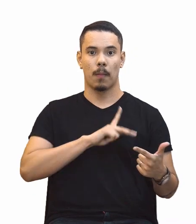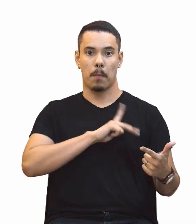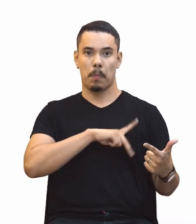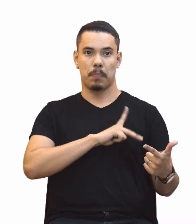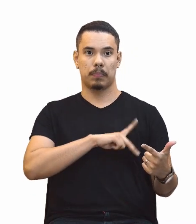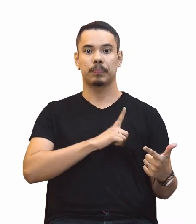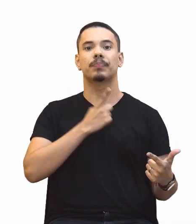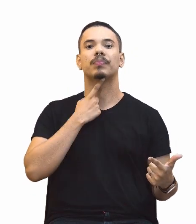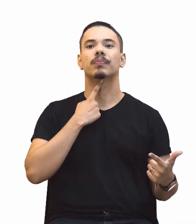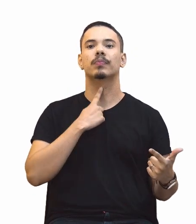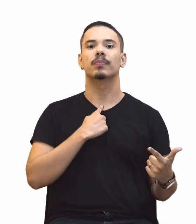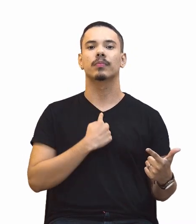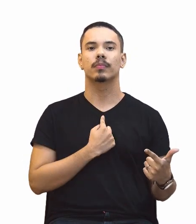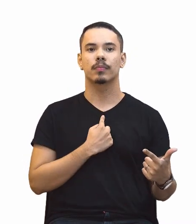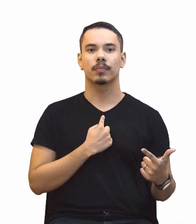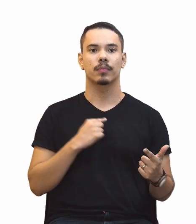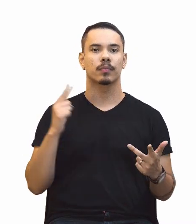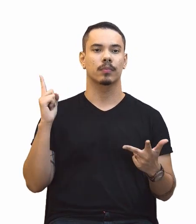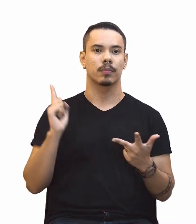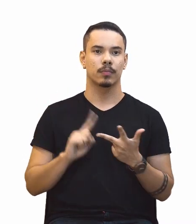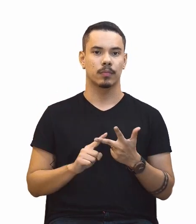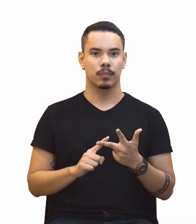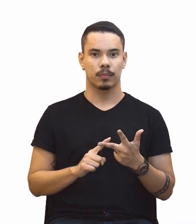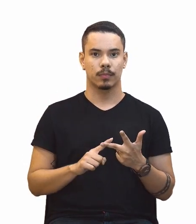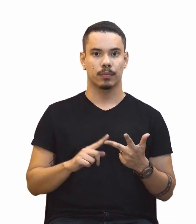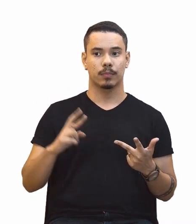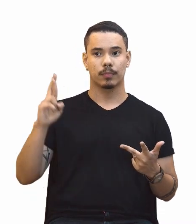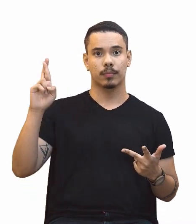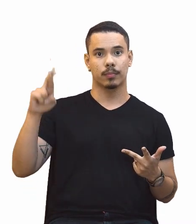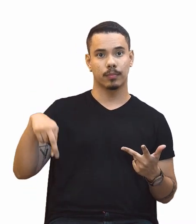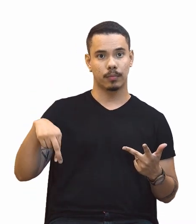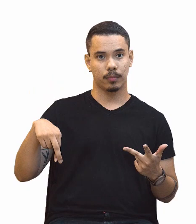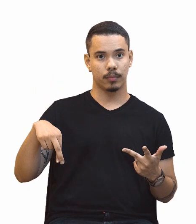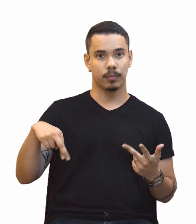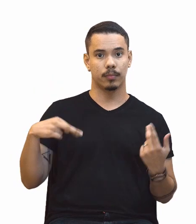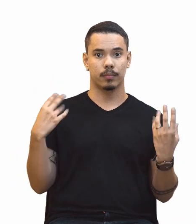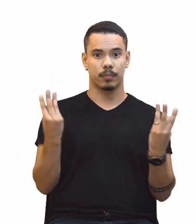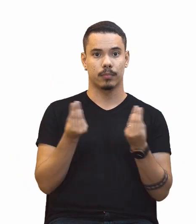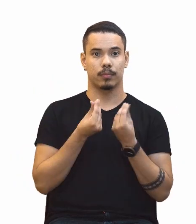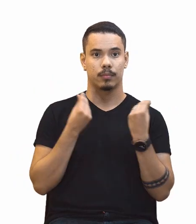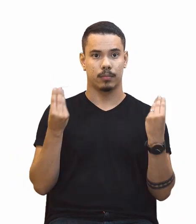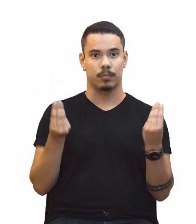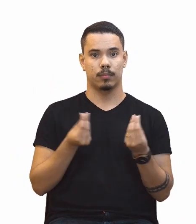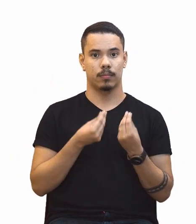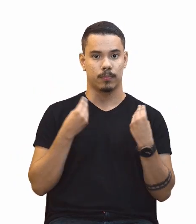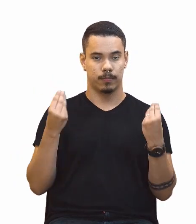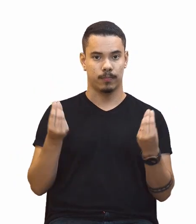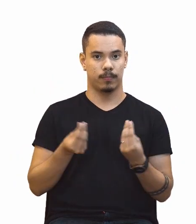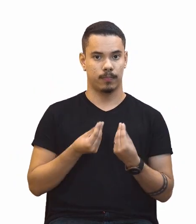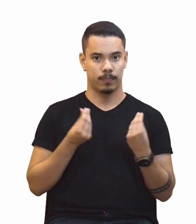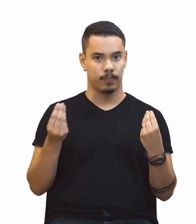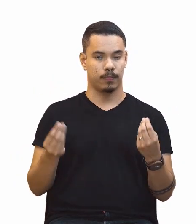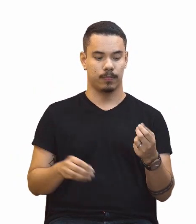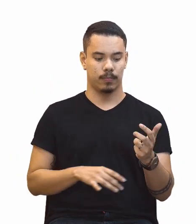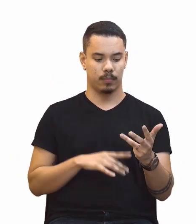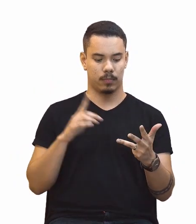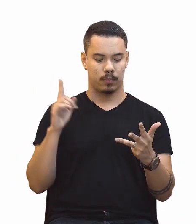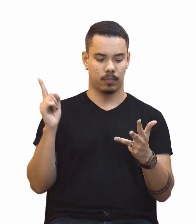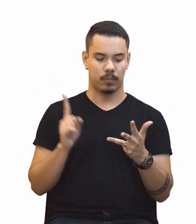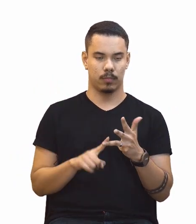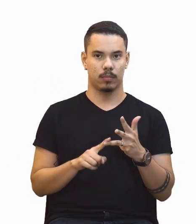desejo? Alternativa C diz que seria da razão e sensibilidade.